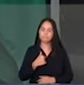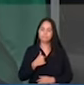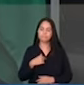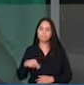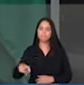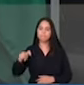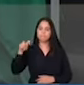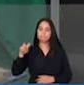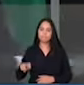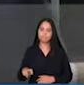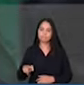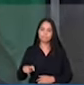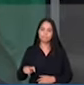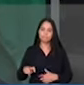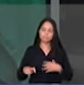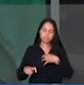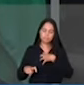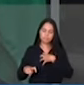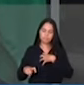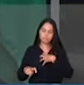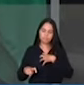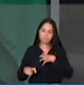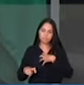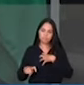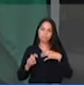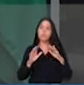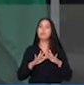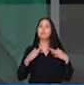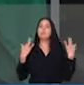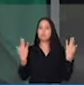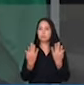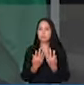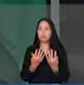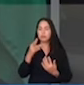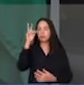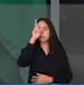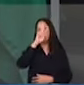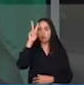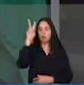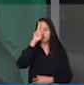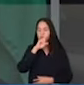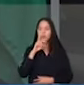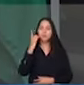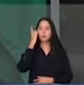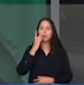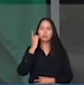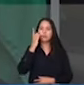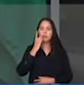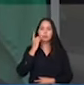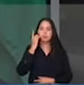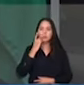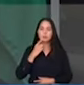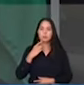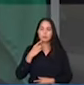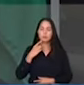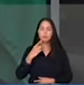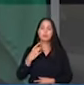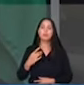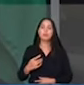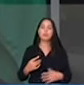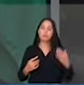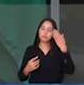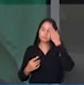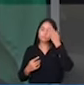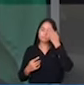e por profundo respeito à família e a memória da deputada e amiga Amália